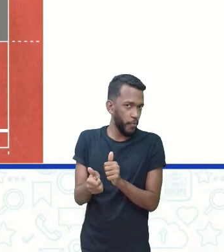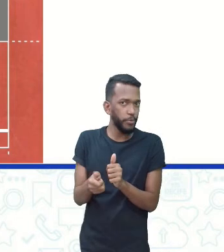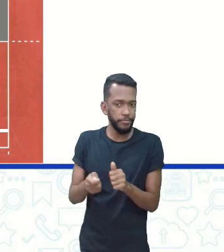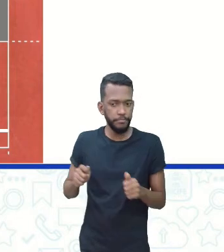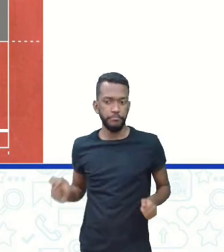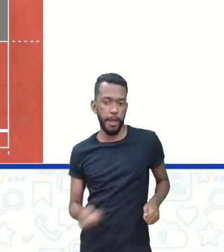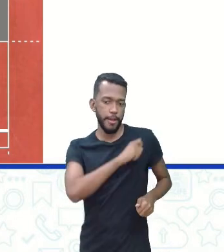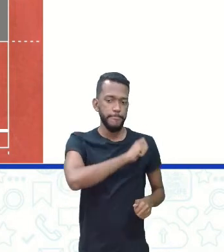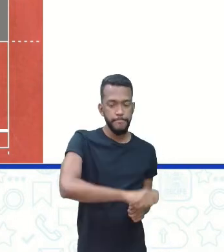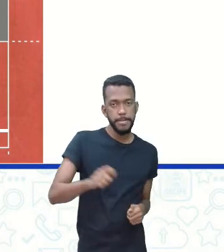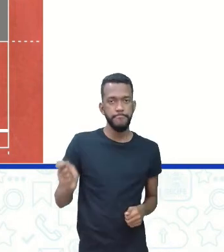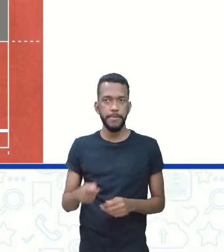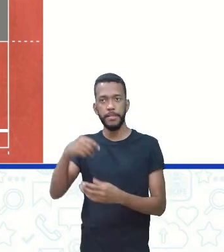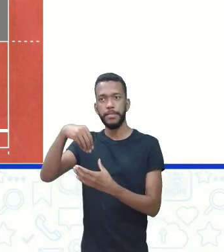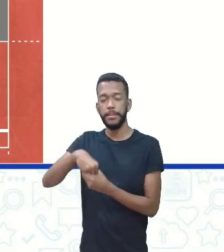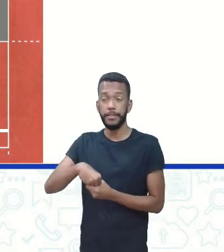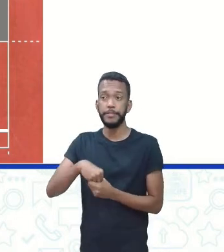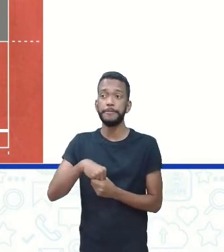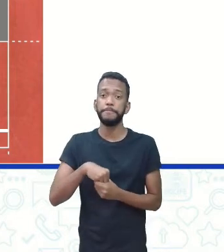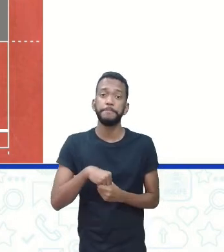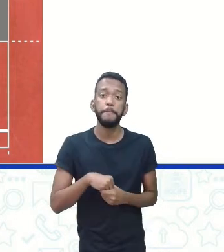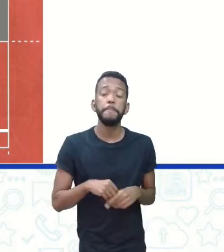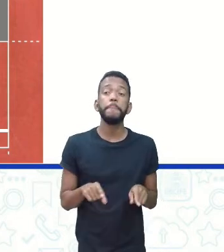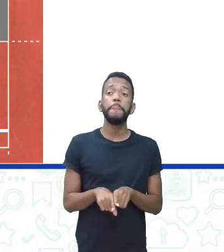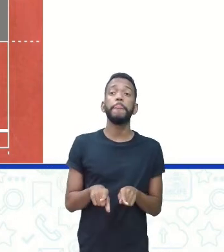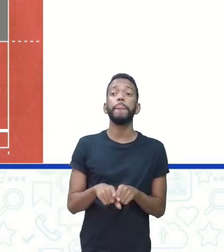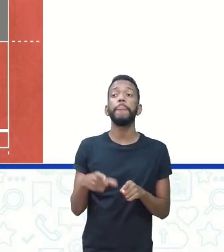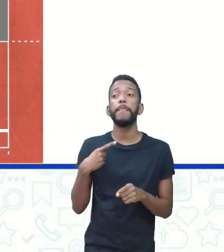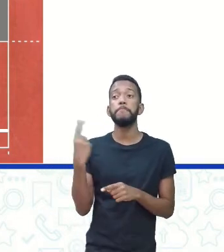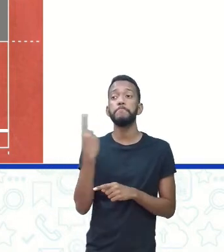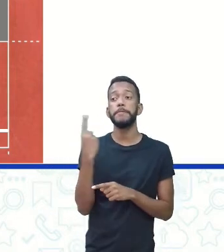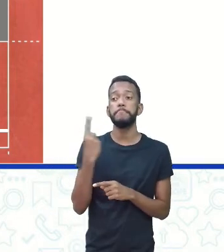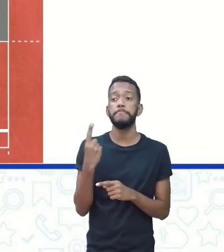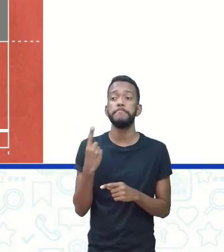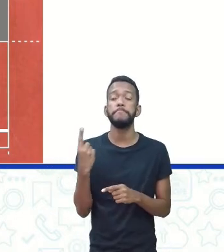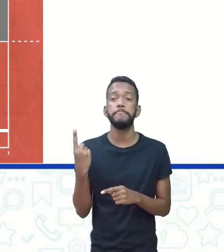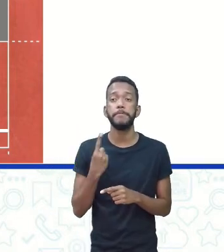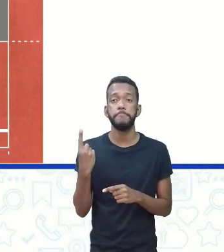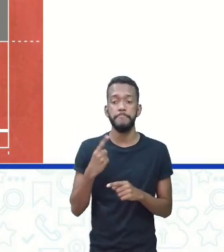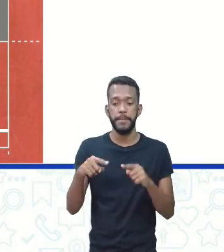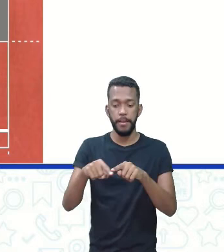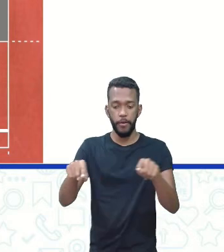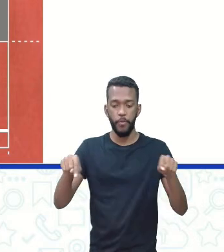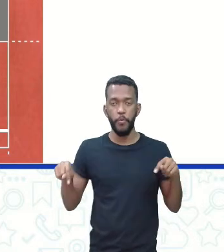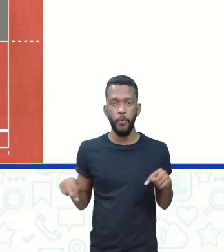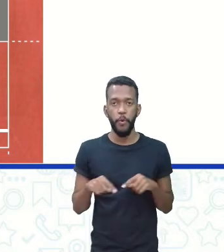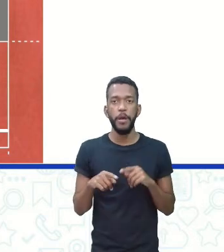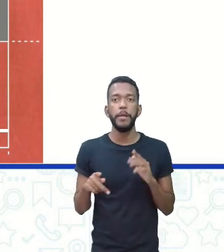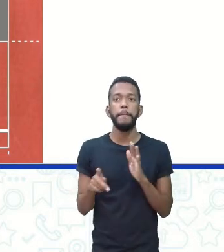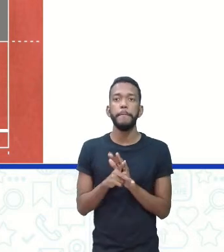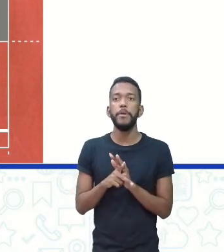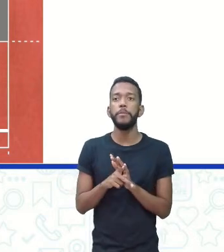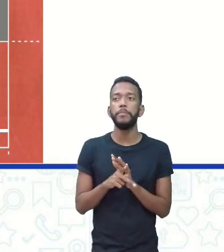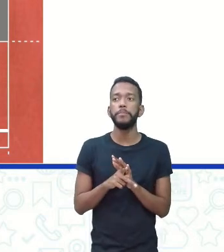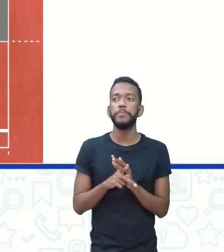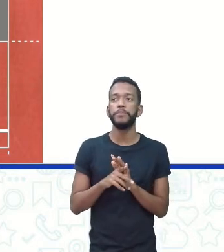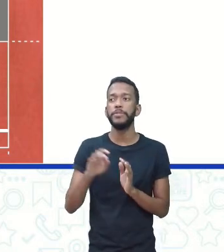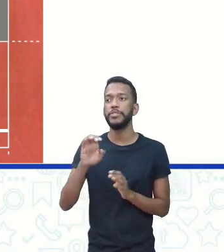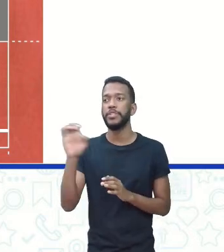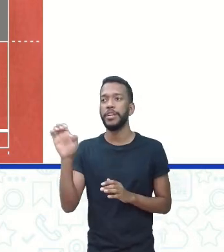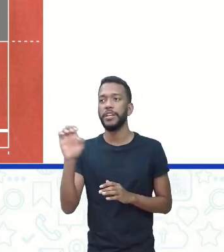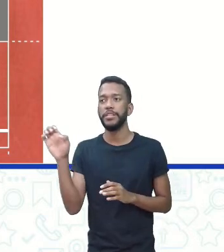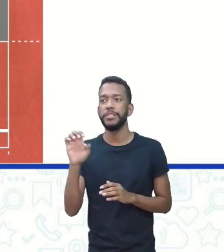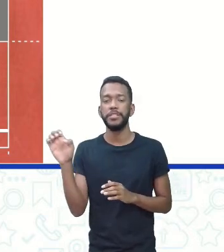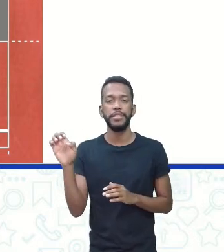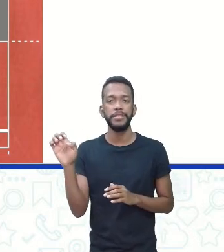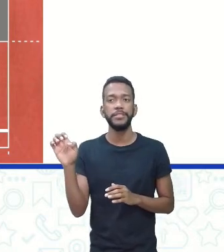Na parte marrom, né, óbvio. E aí, essa primeira quadra, né, aí do canto esquerdo, acho que é esquerdo